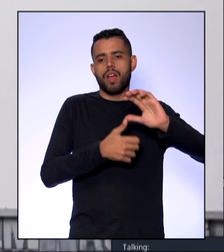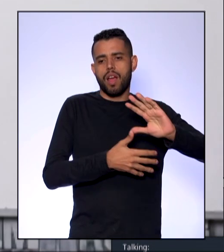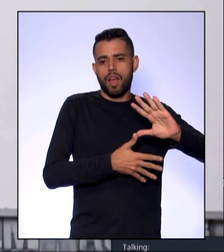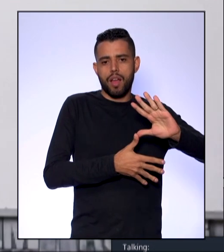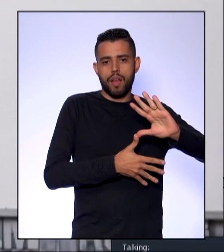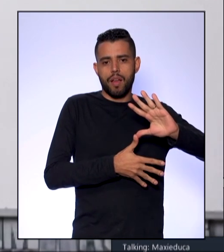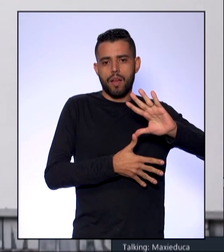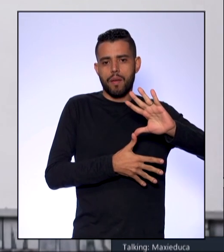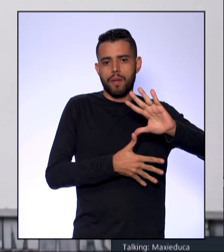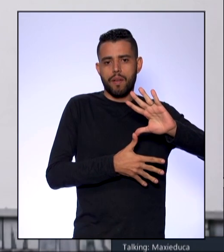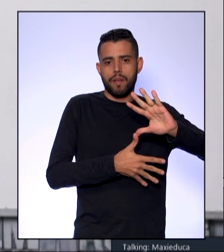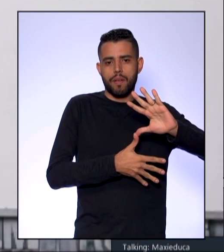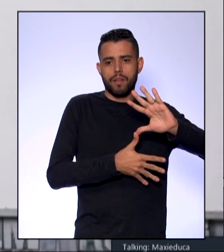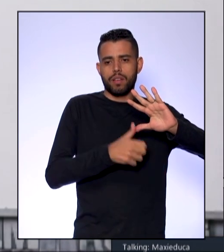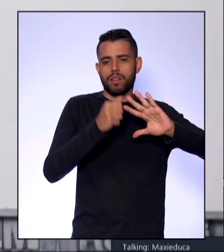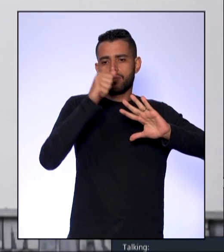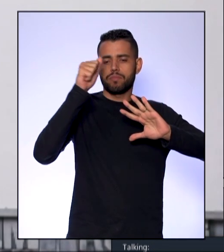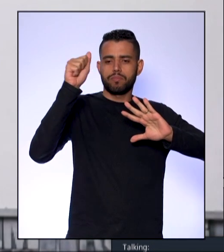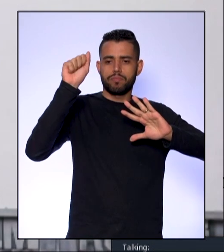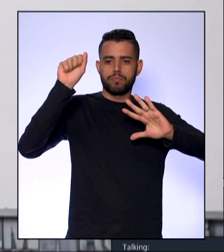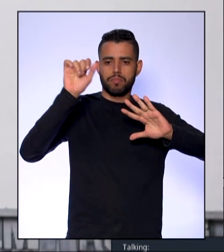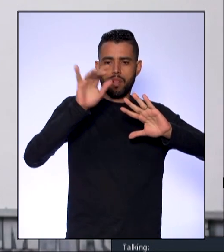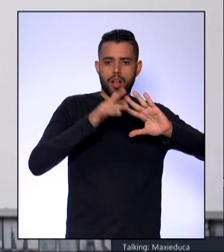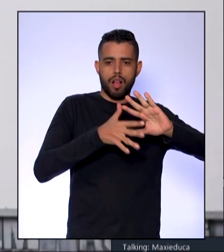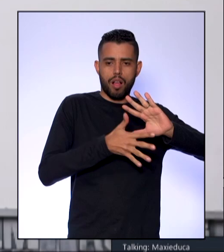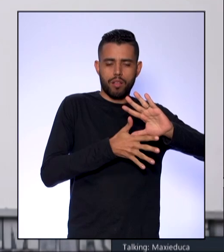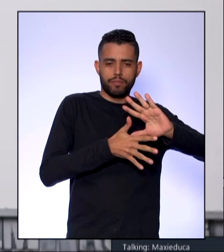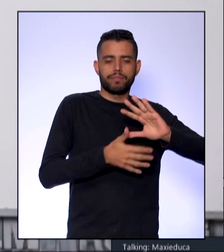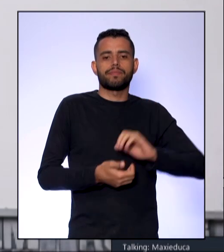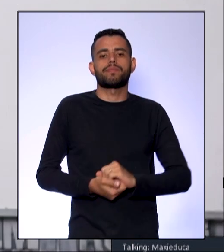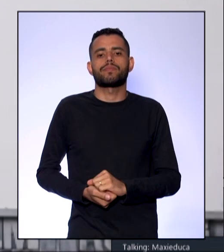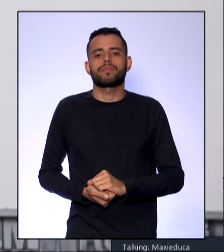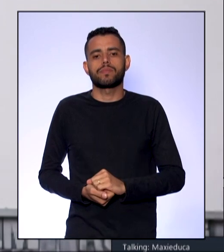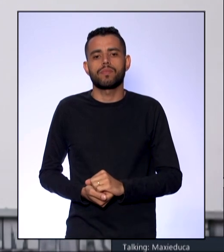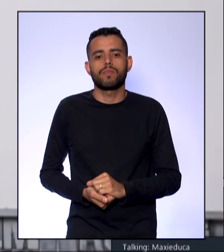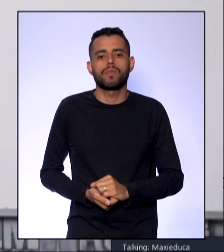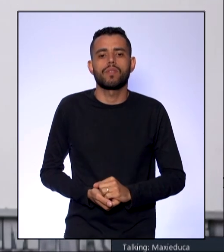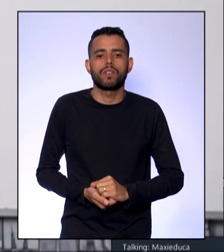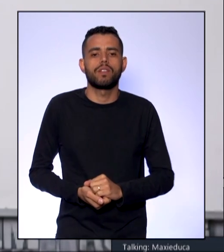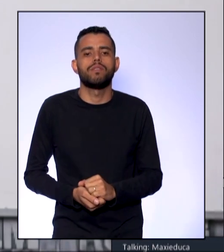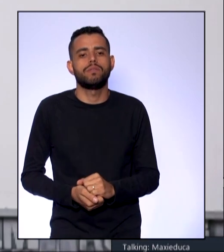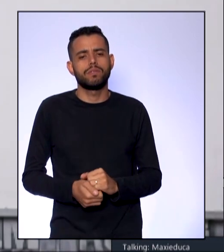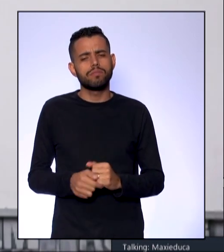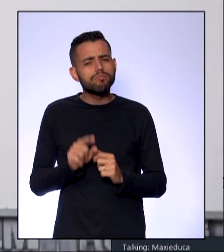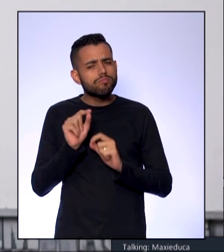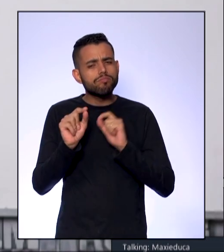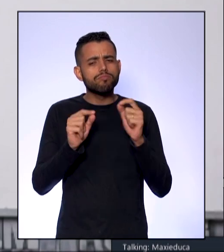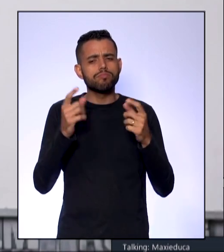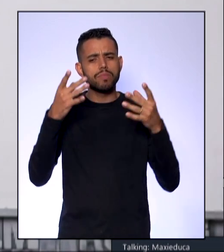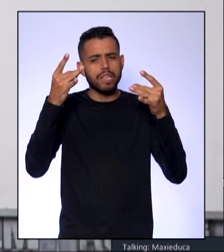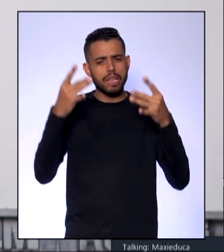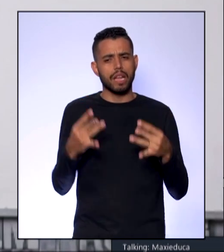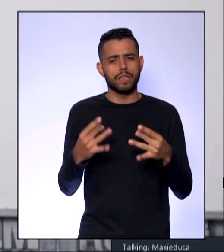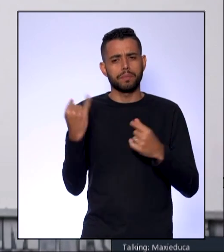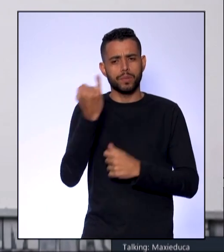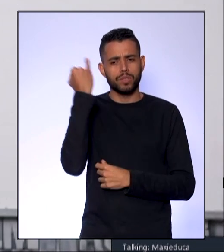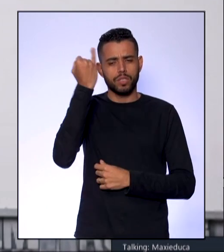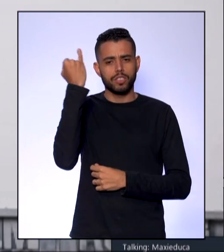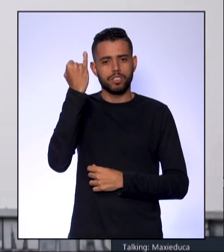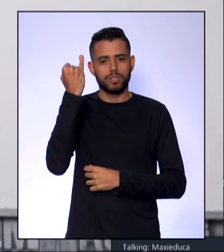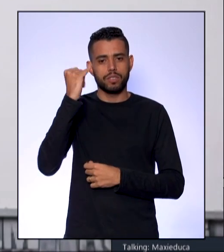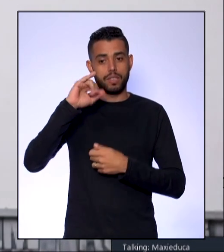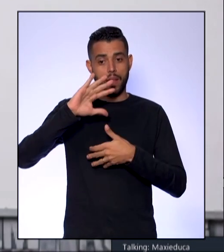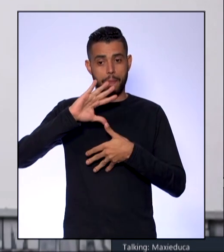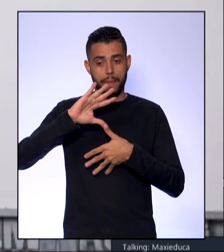para a América. Detalhe importante dessa corrente. Na América,